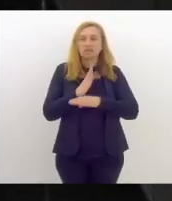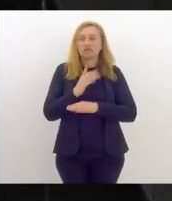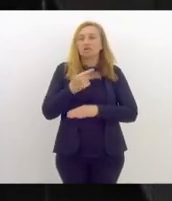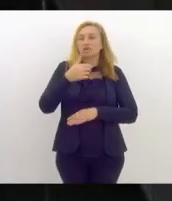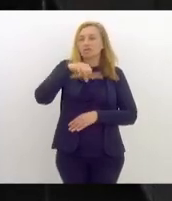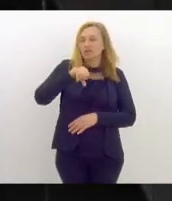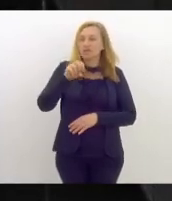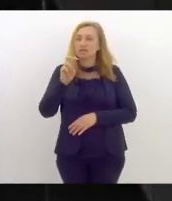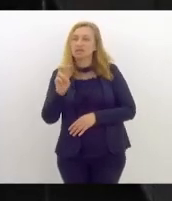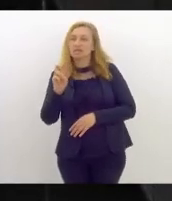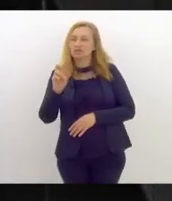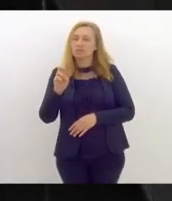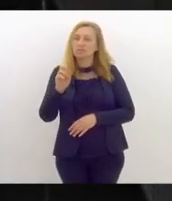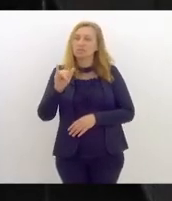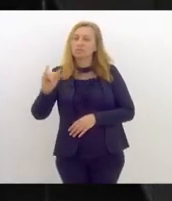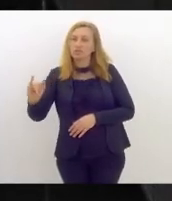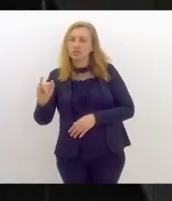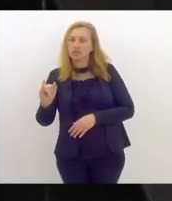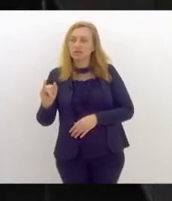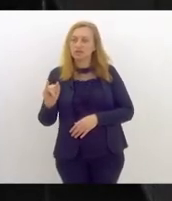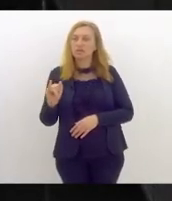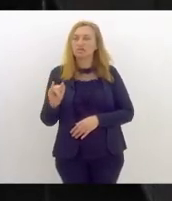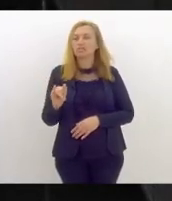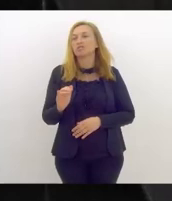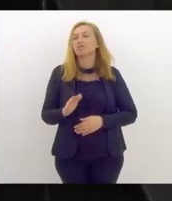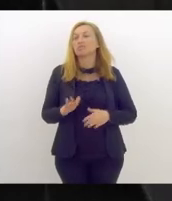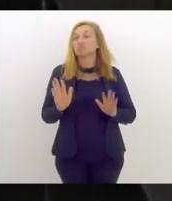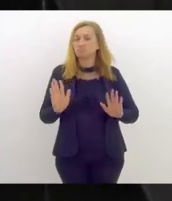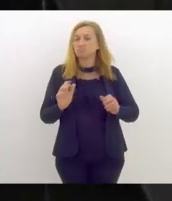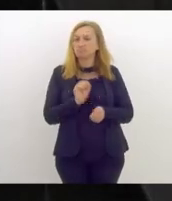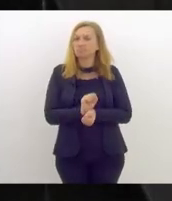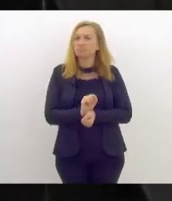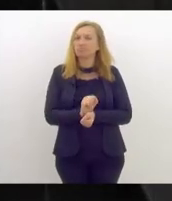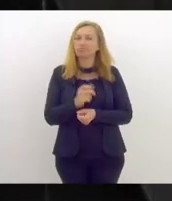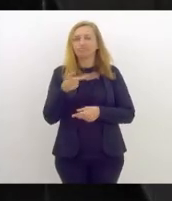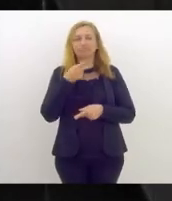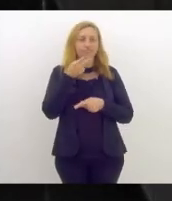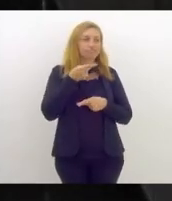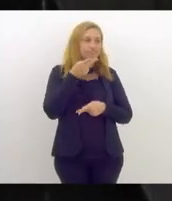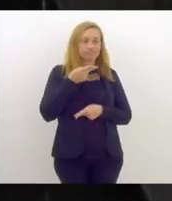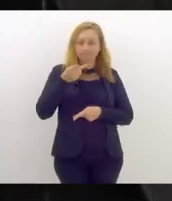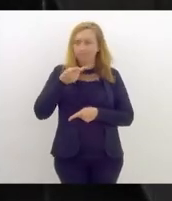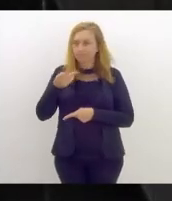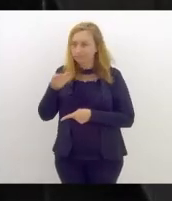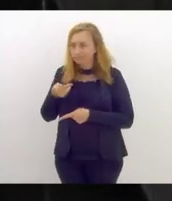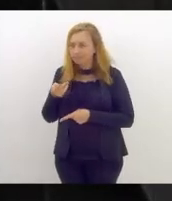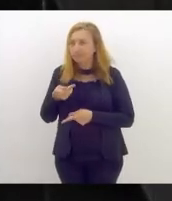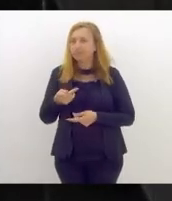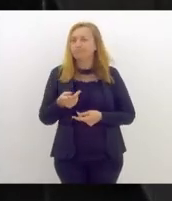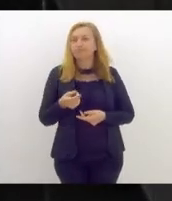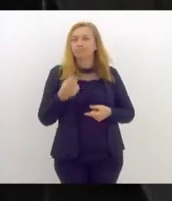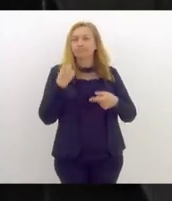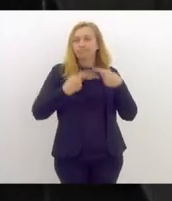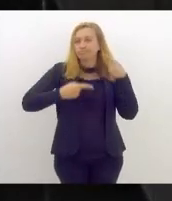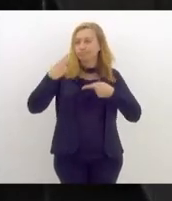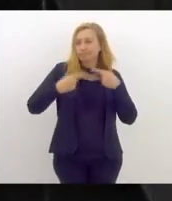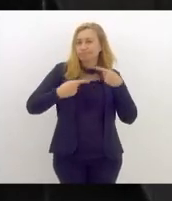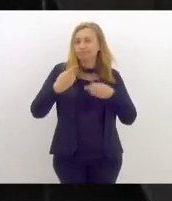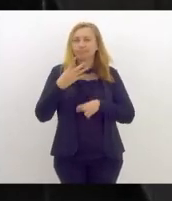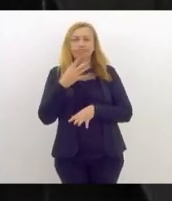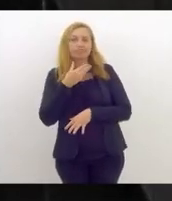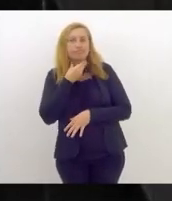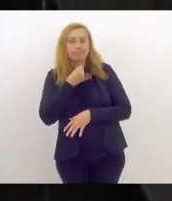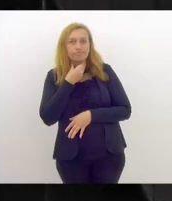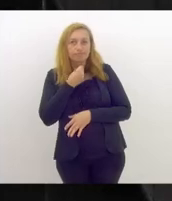95 b o teto de gasto Então vamos parar de demagogia vamos parar de debate superficiais